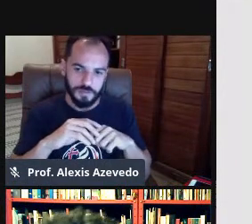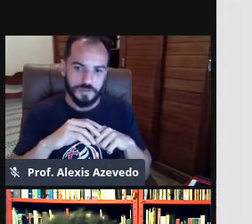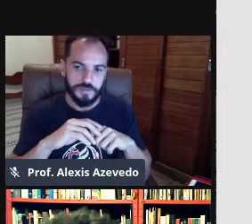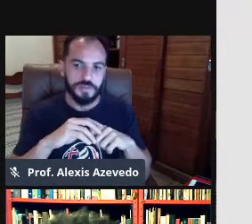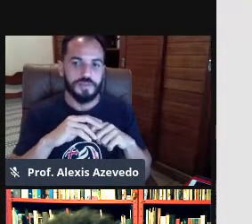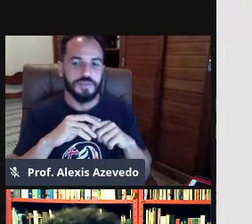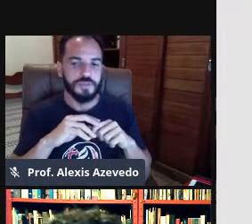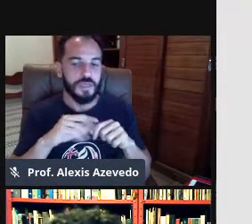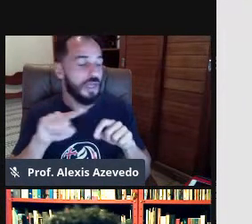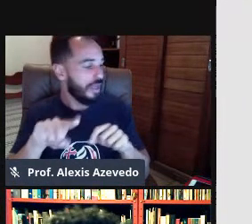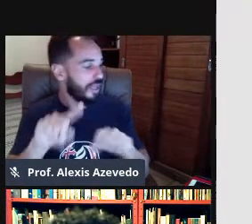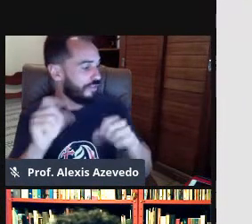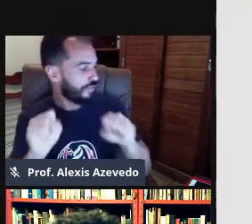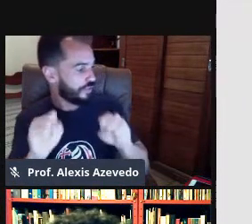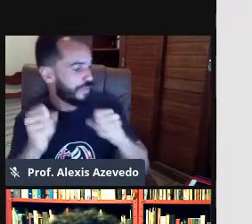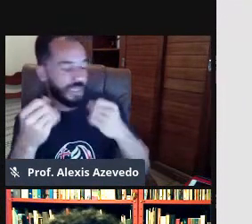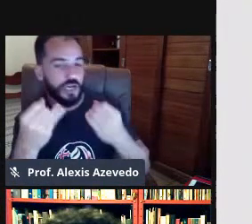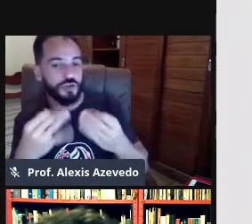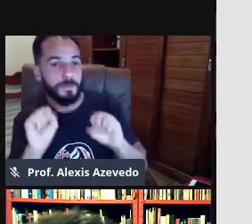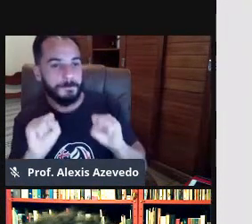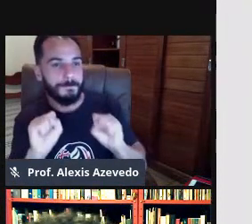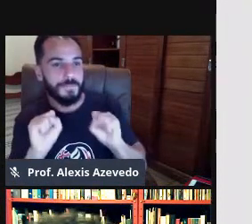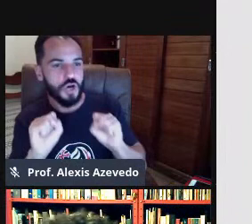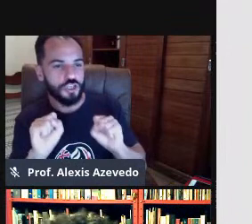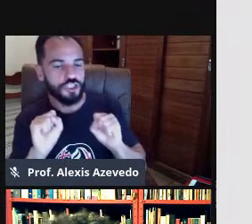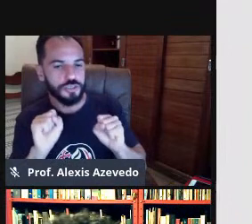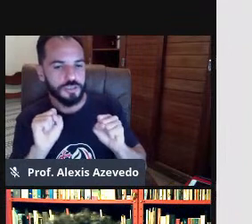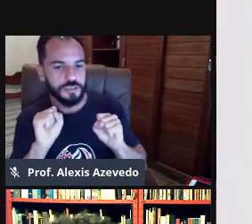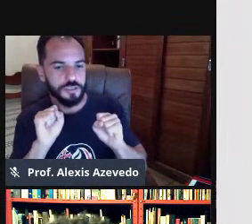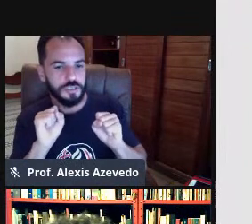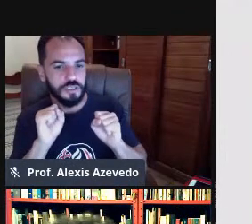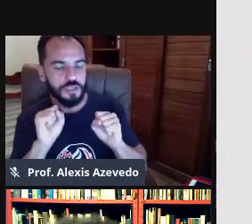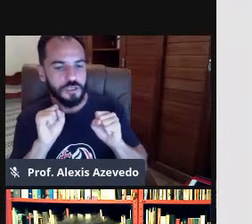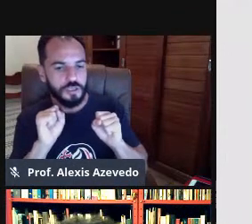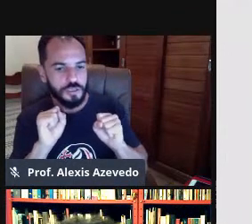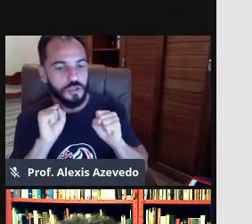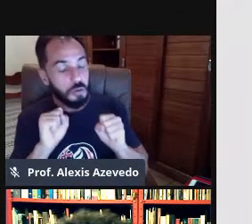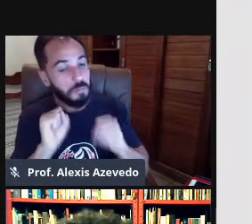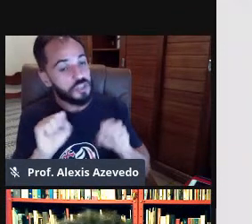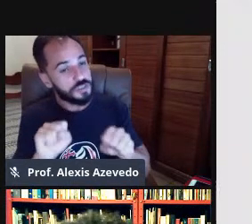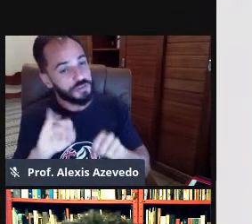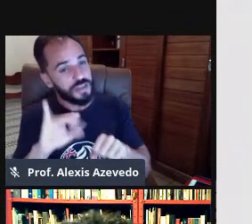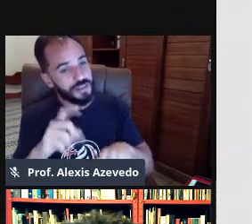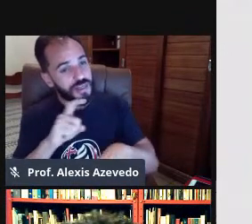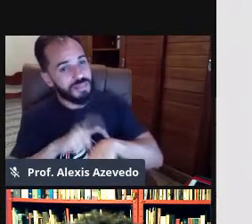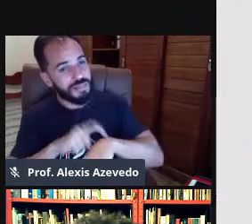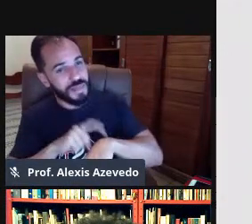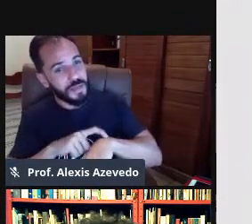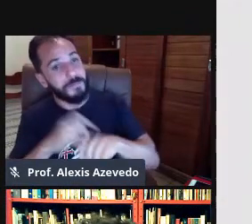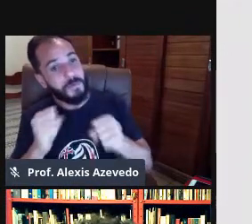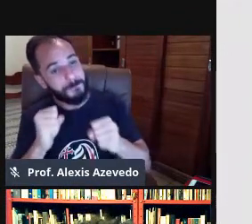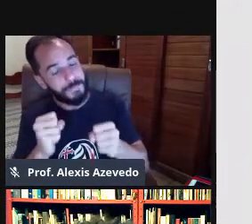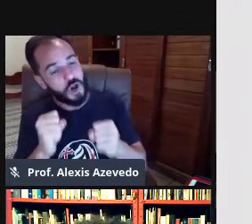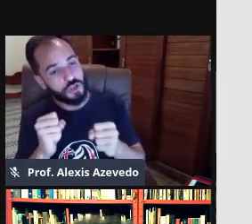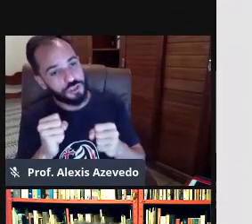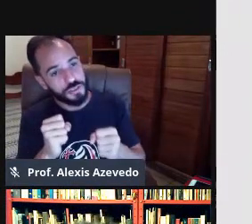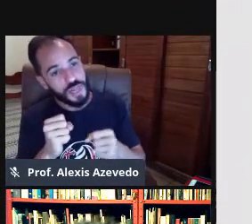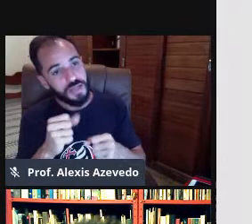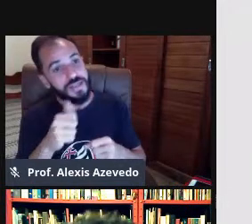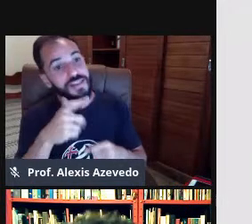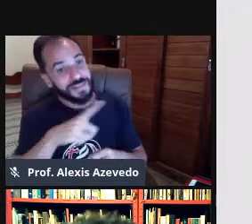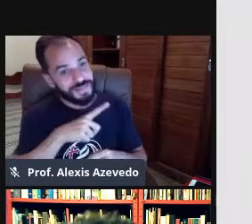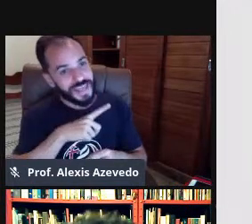até mesmo mais, se você tiver disponibilidade, tempo, e se a escola, as disciplinas tiverem